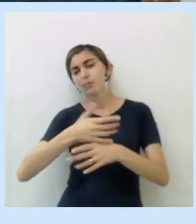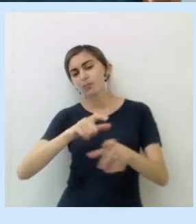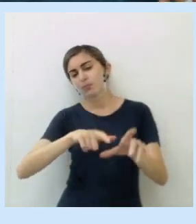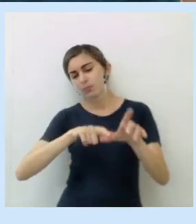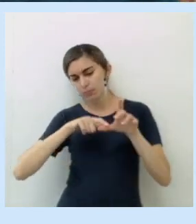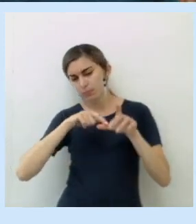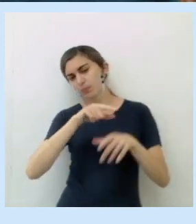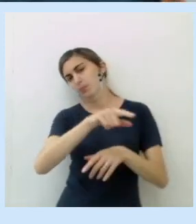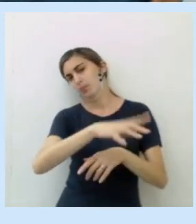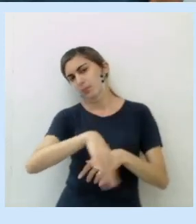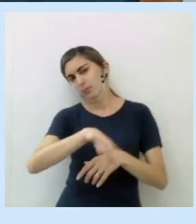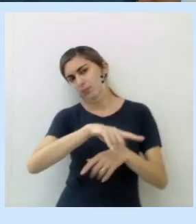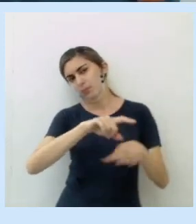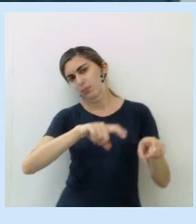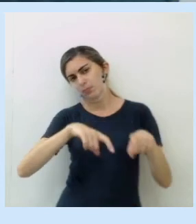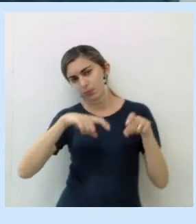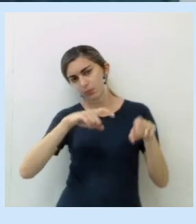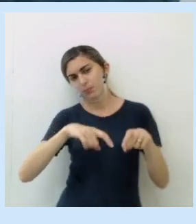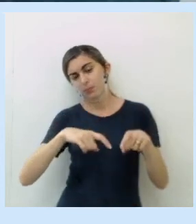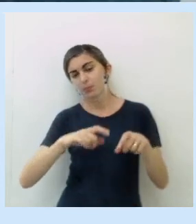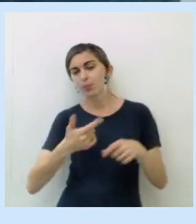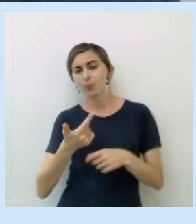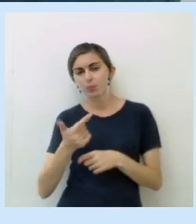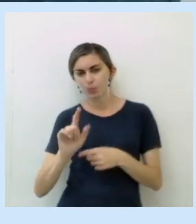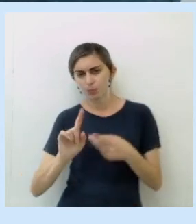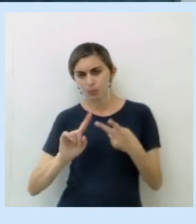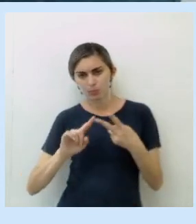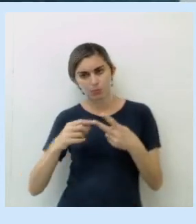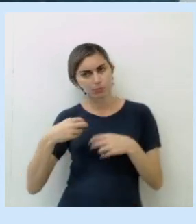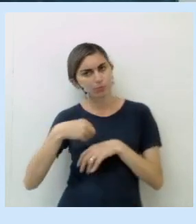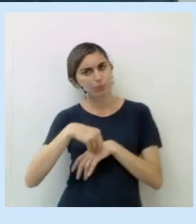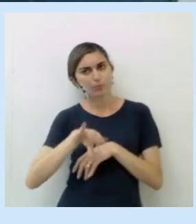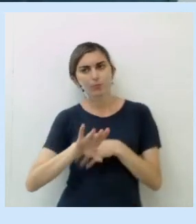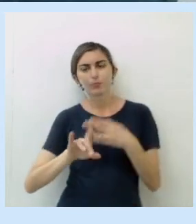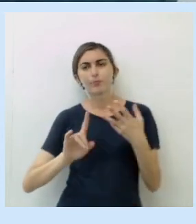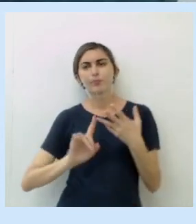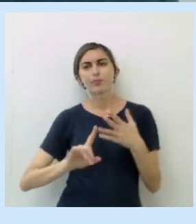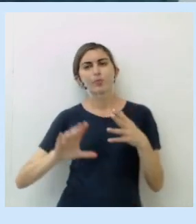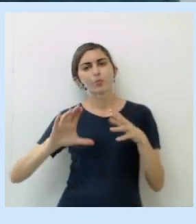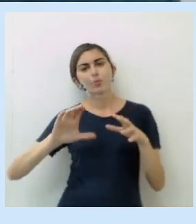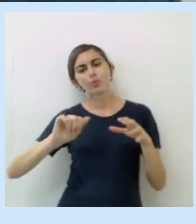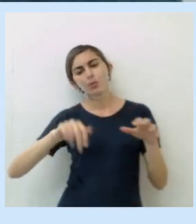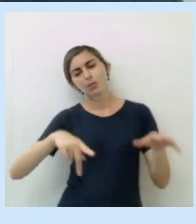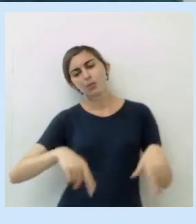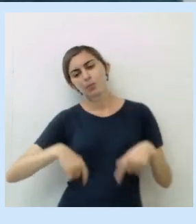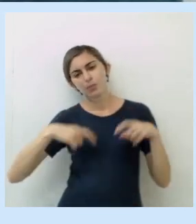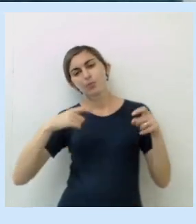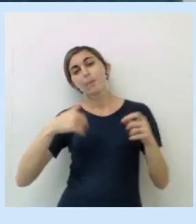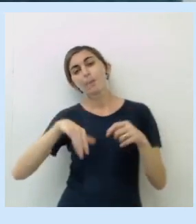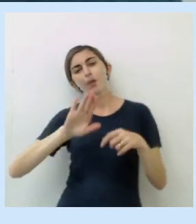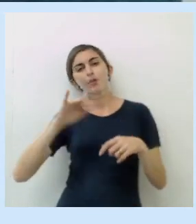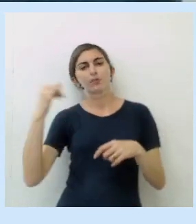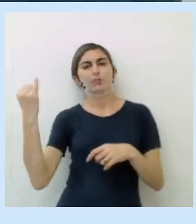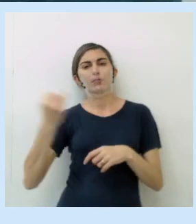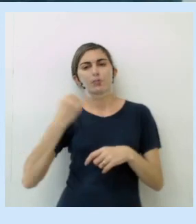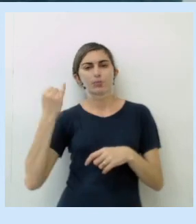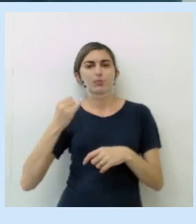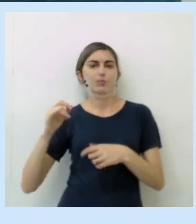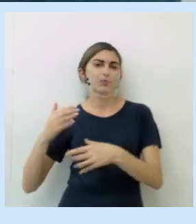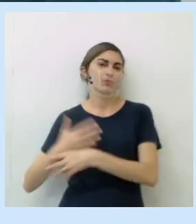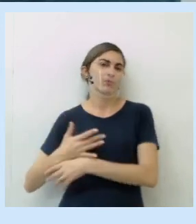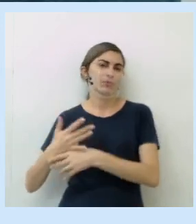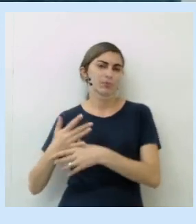dependiam bastante do meio rural. Outro ponto que a gente pode trabalhar: o campo era mais importante que a